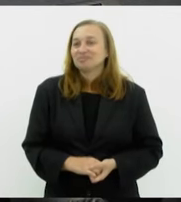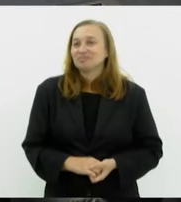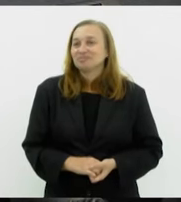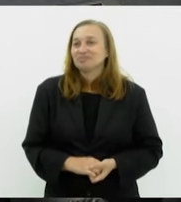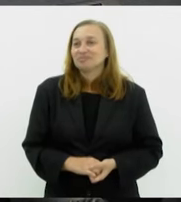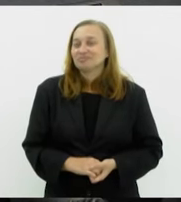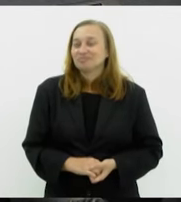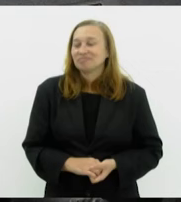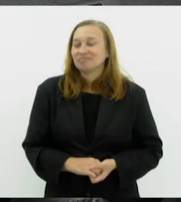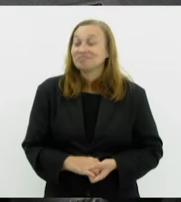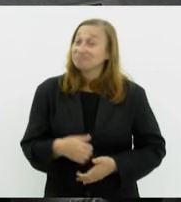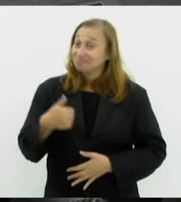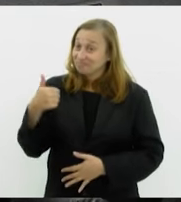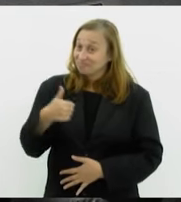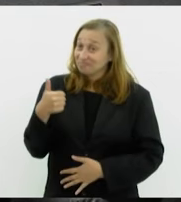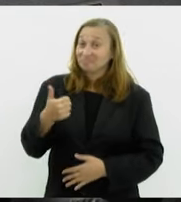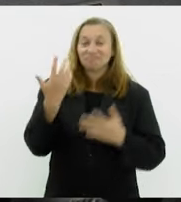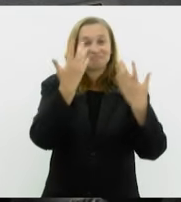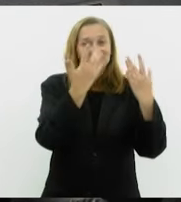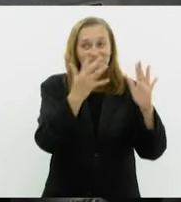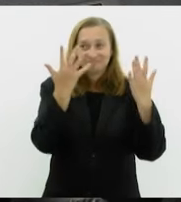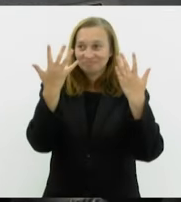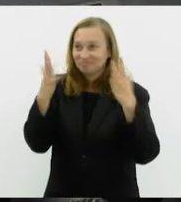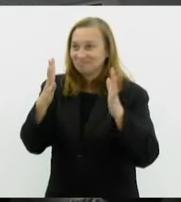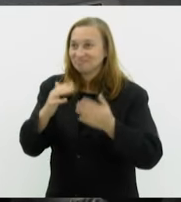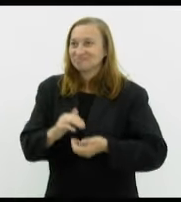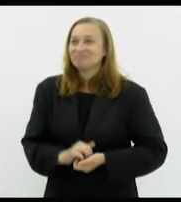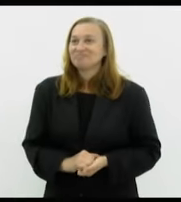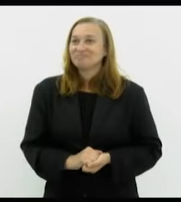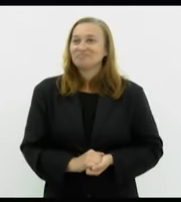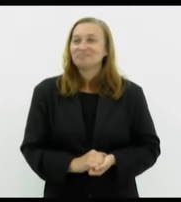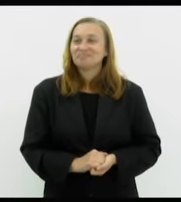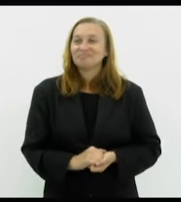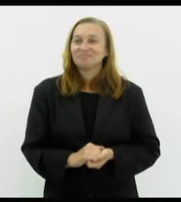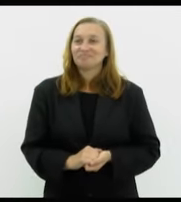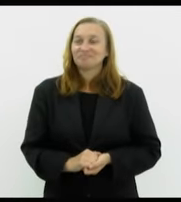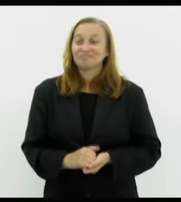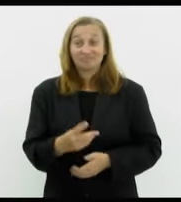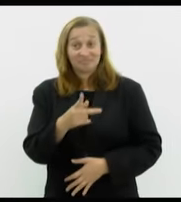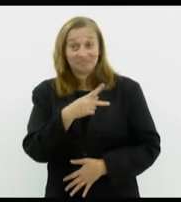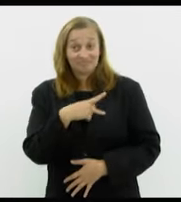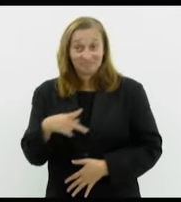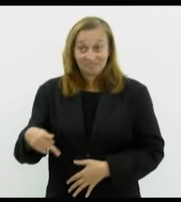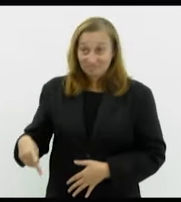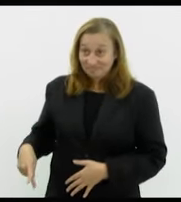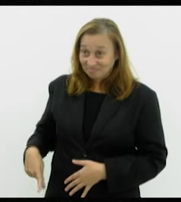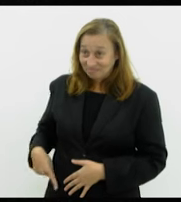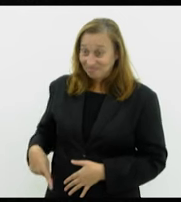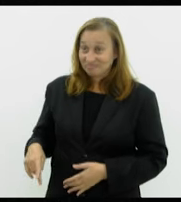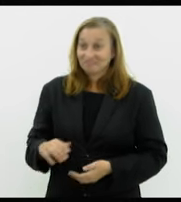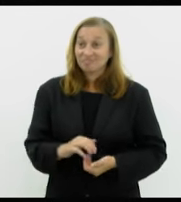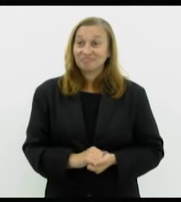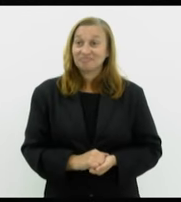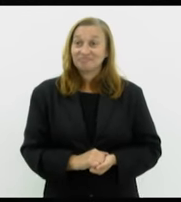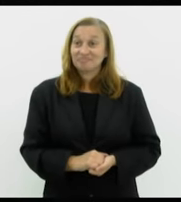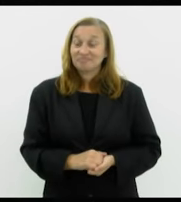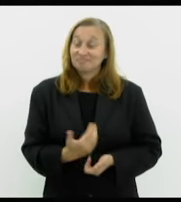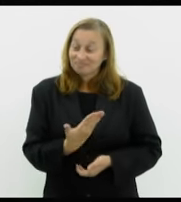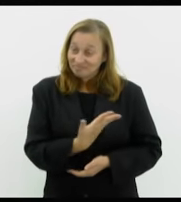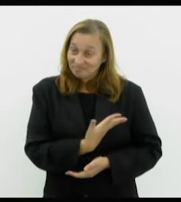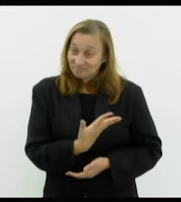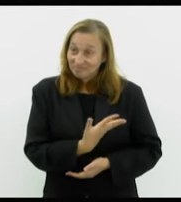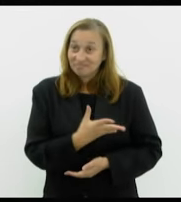Queria, em primeiro lugar, saudar aqui o excelentíssimo presidente, meu